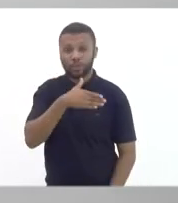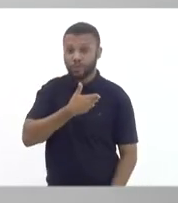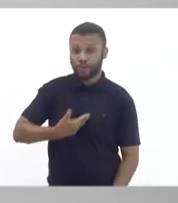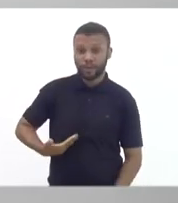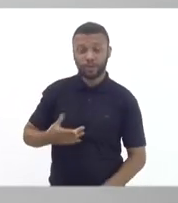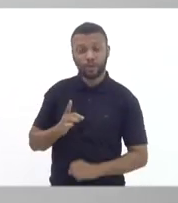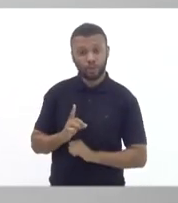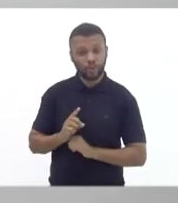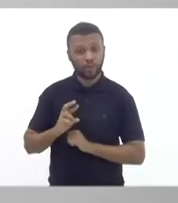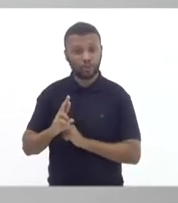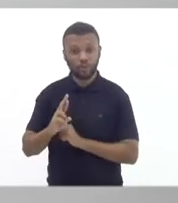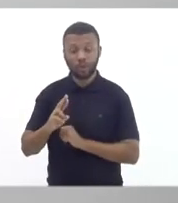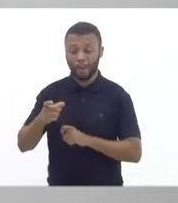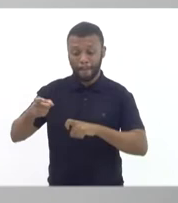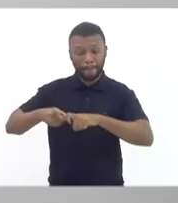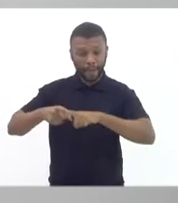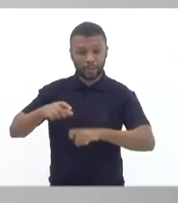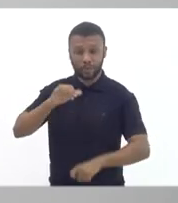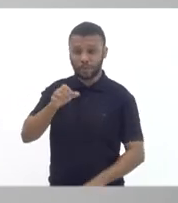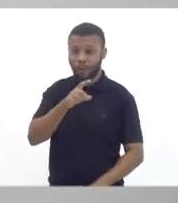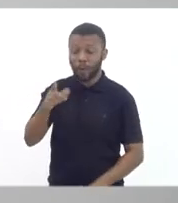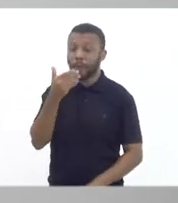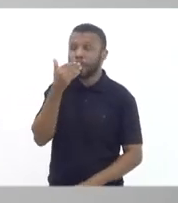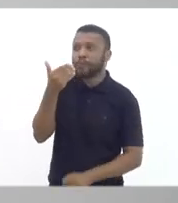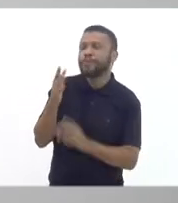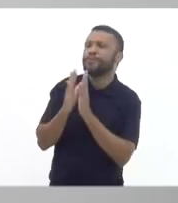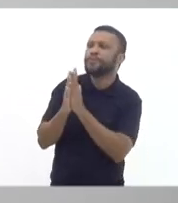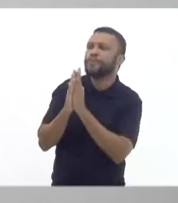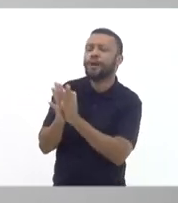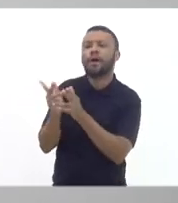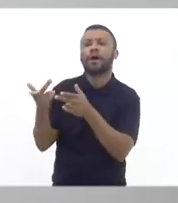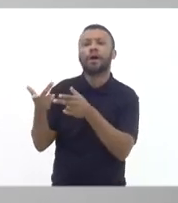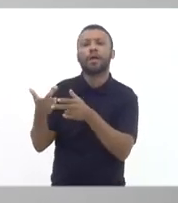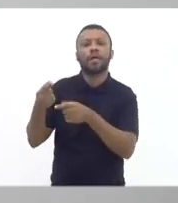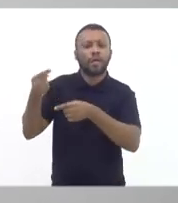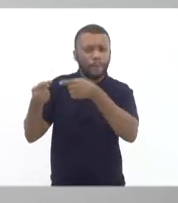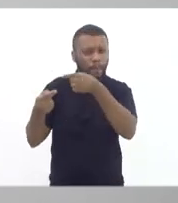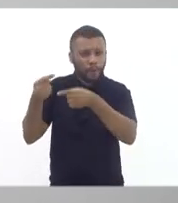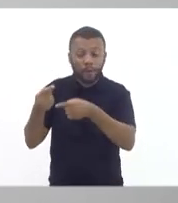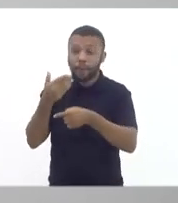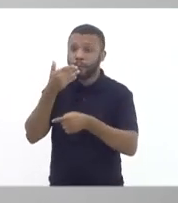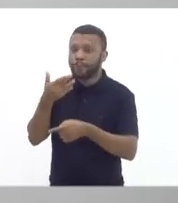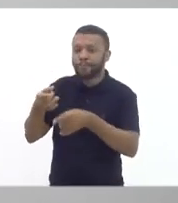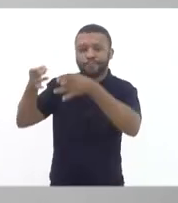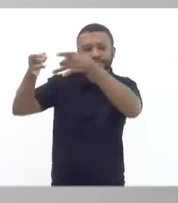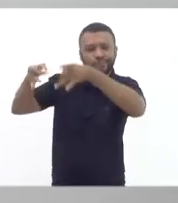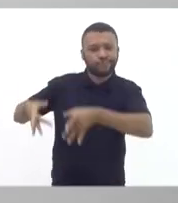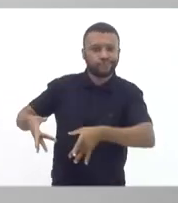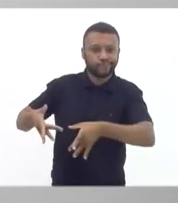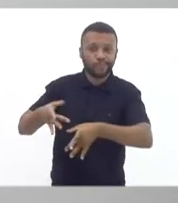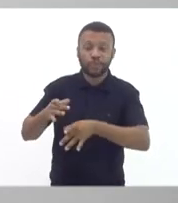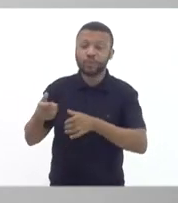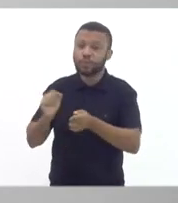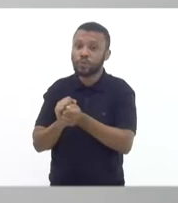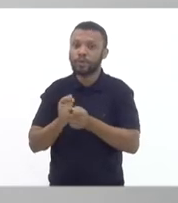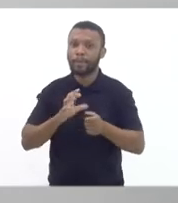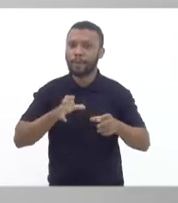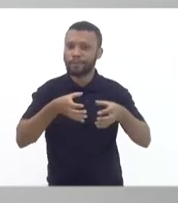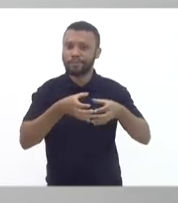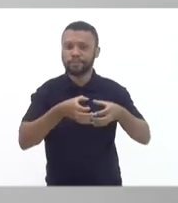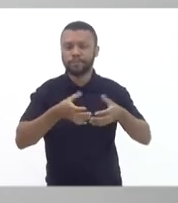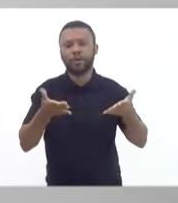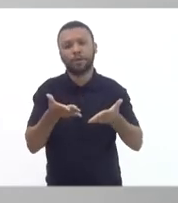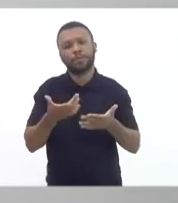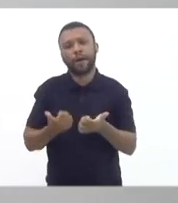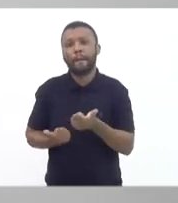João Ferreira Neto. A meu pedido, por questões políticas, eu pedi exoneração e toda a minha equipe. Estamos agora dando continuidade ao